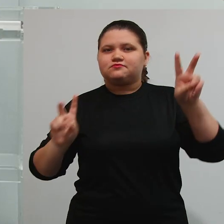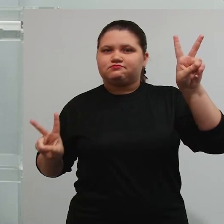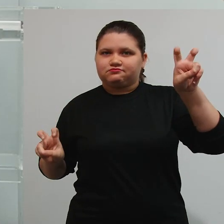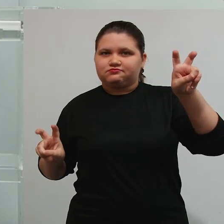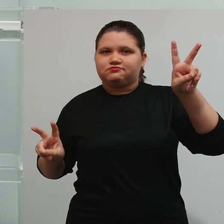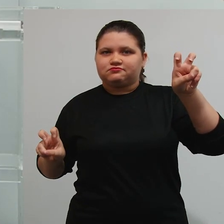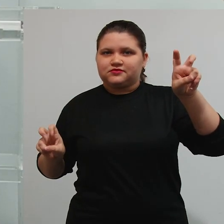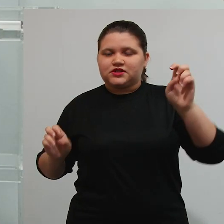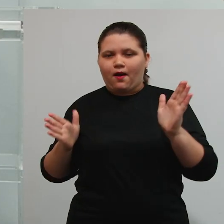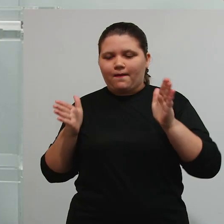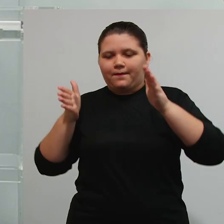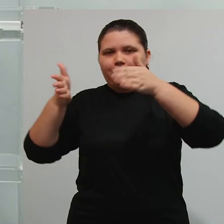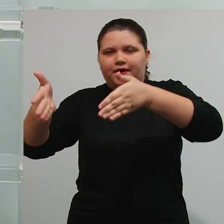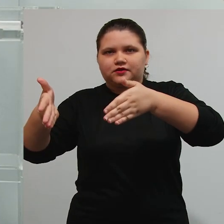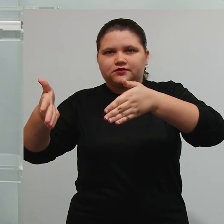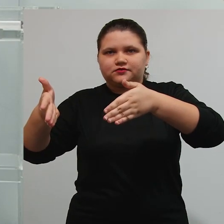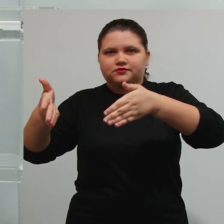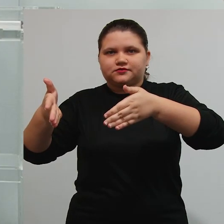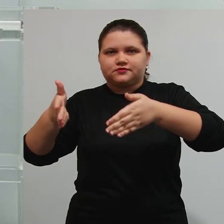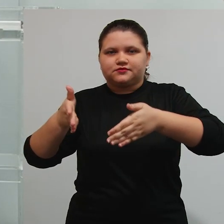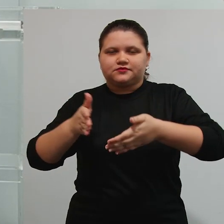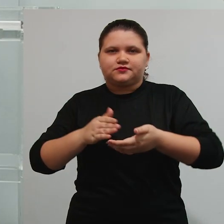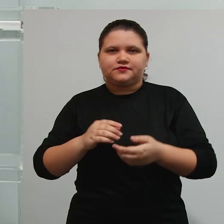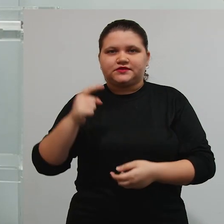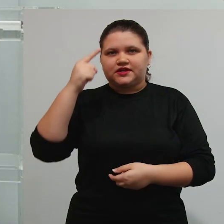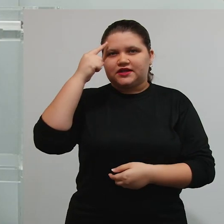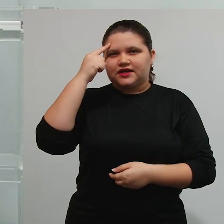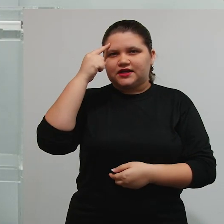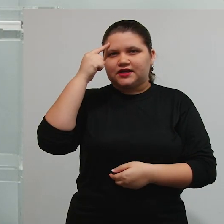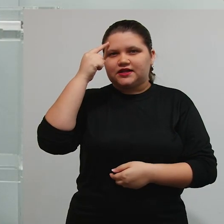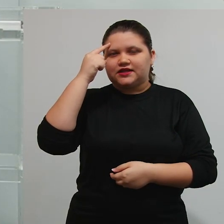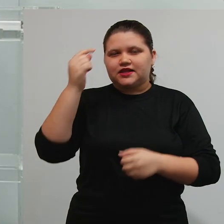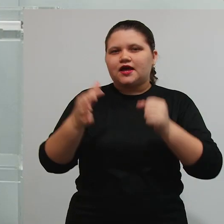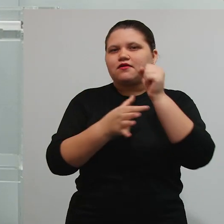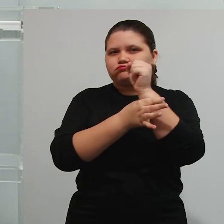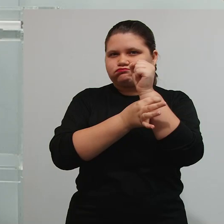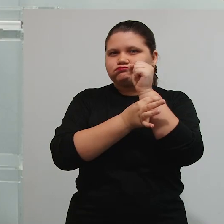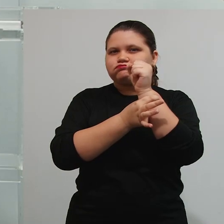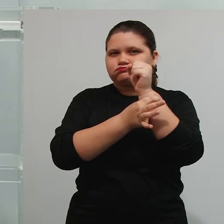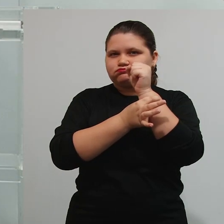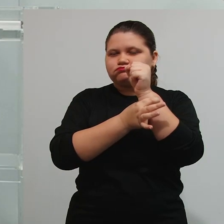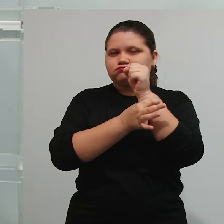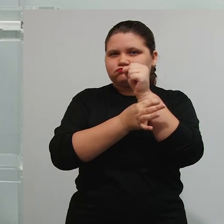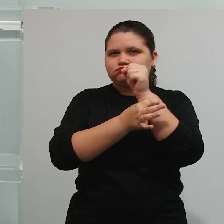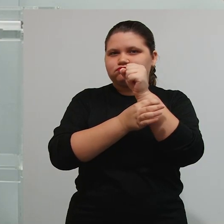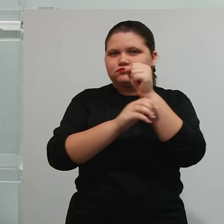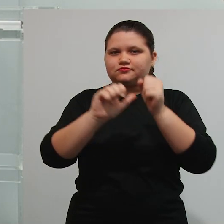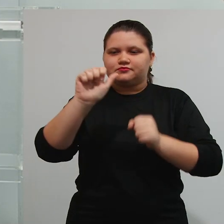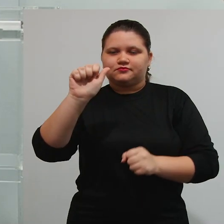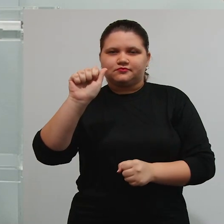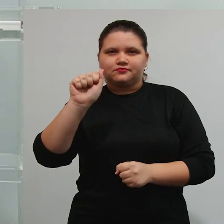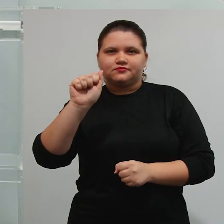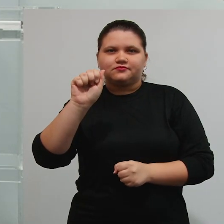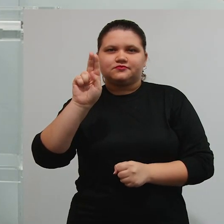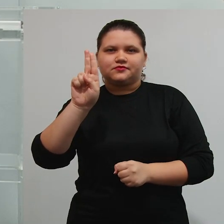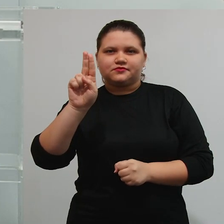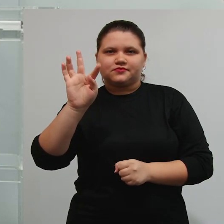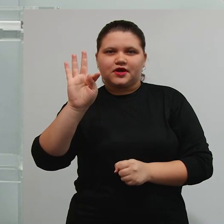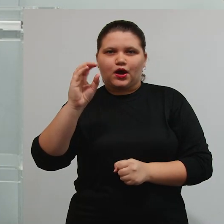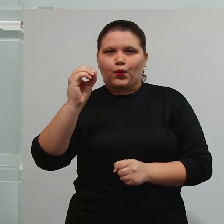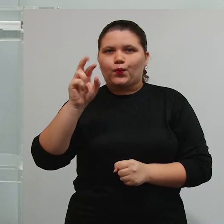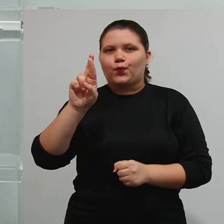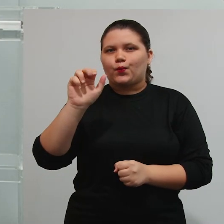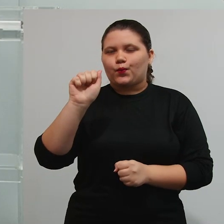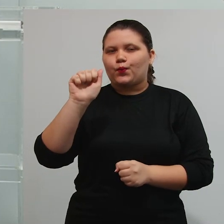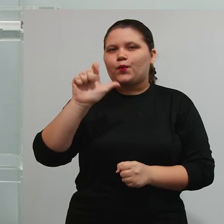ideia também é objeto de proteção jurídica, de proteção autoral. Portanto, a ideia, mesmo que você escreva